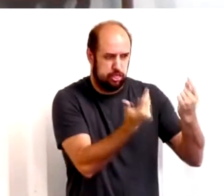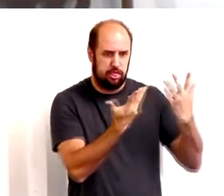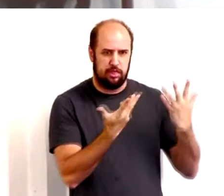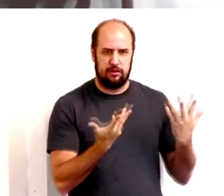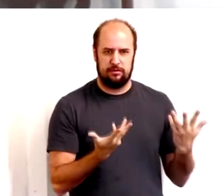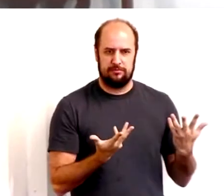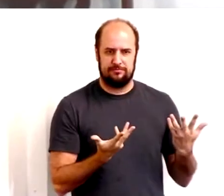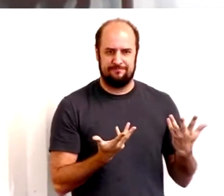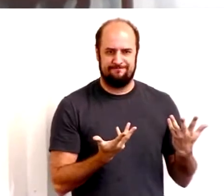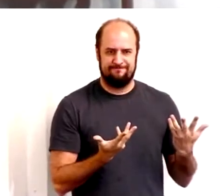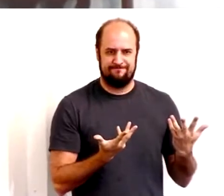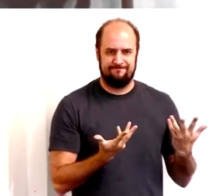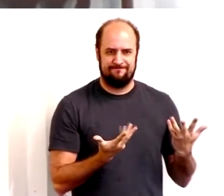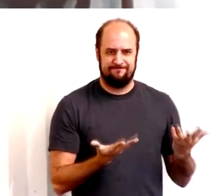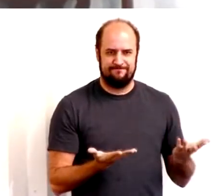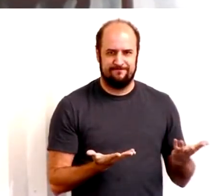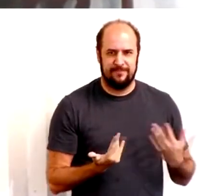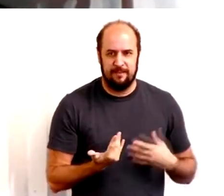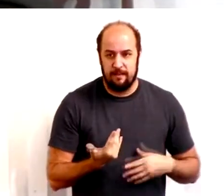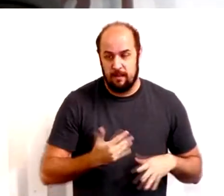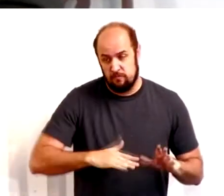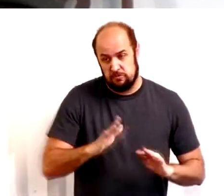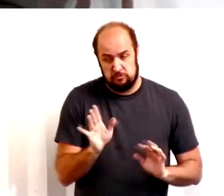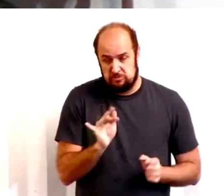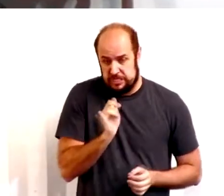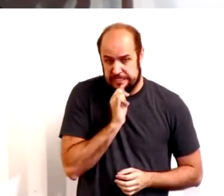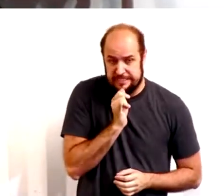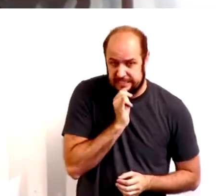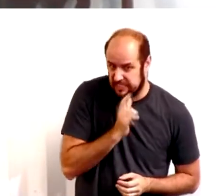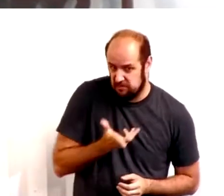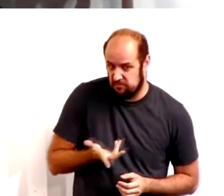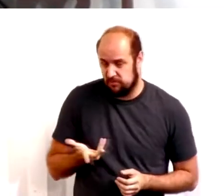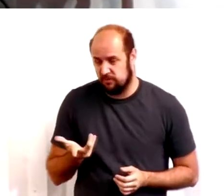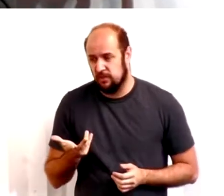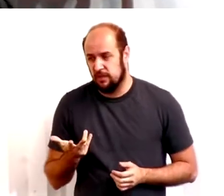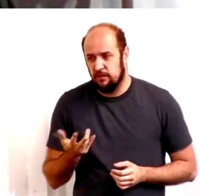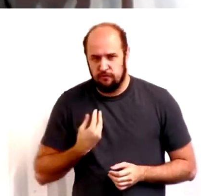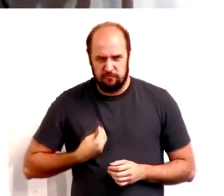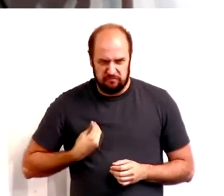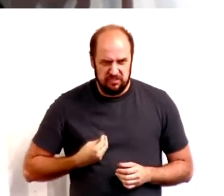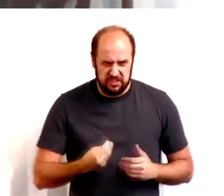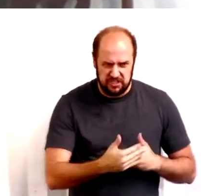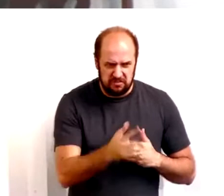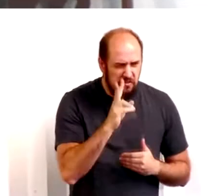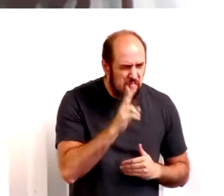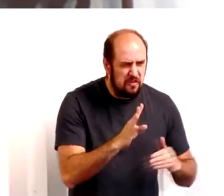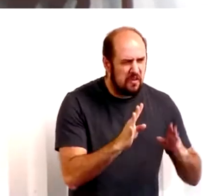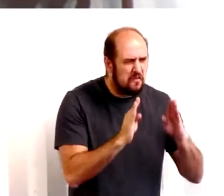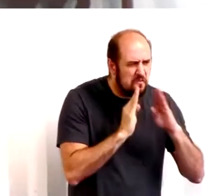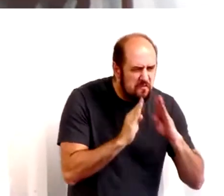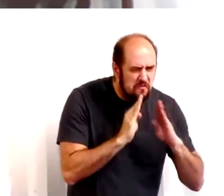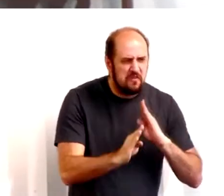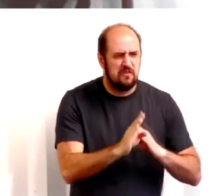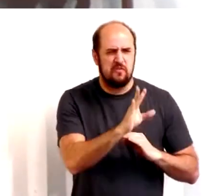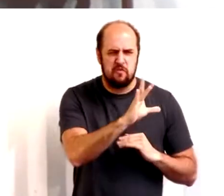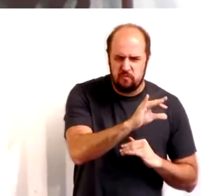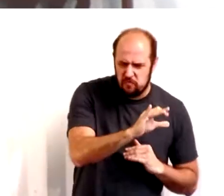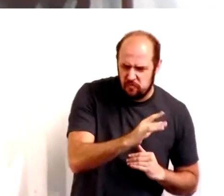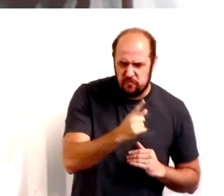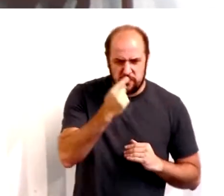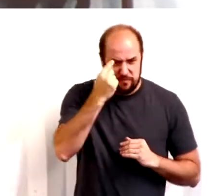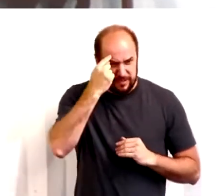lugar de ser. Talvez os modelos que você tem buscado para trilhar o